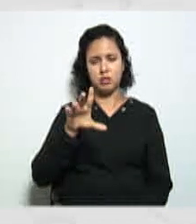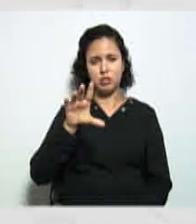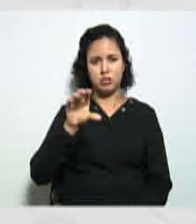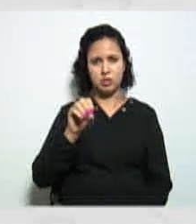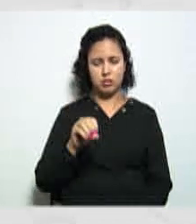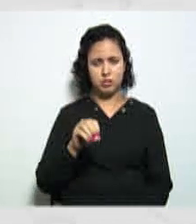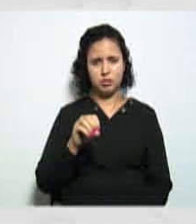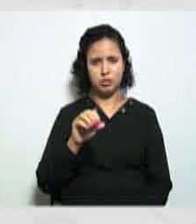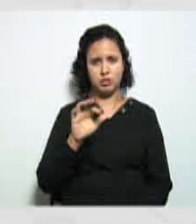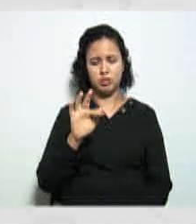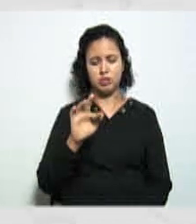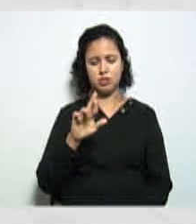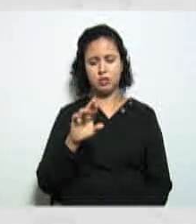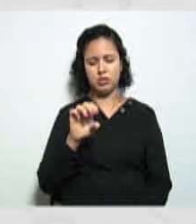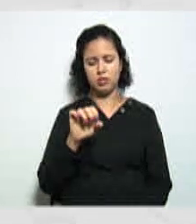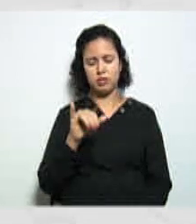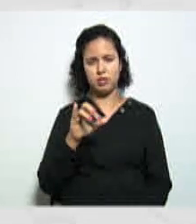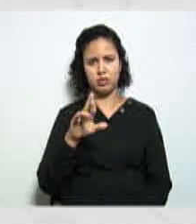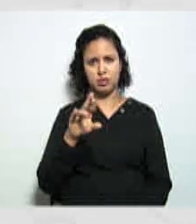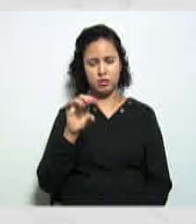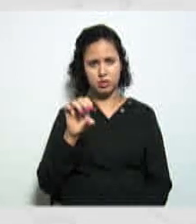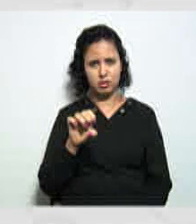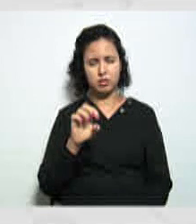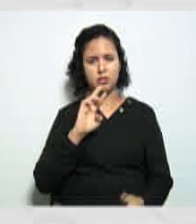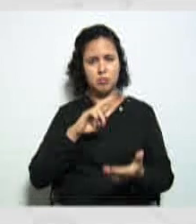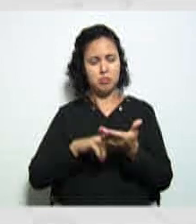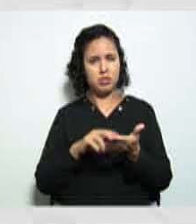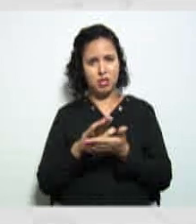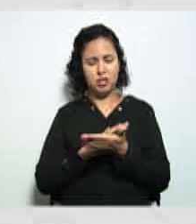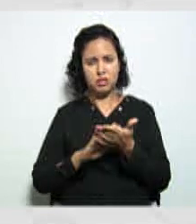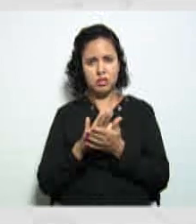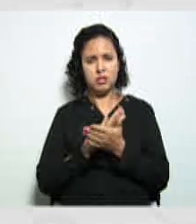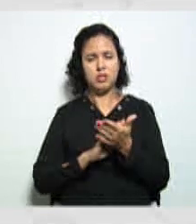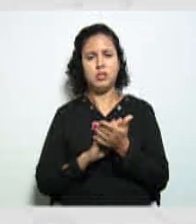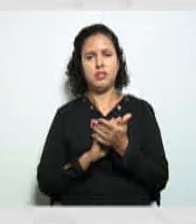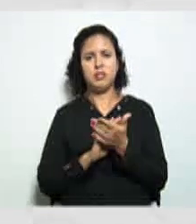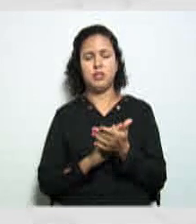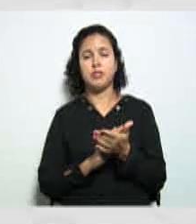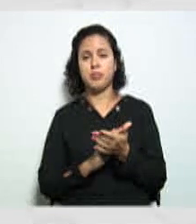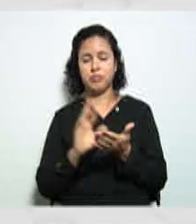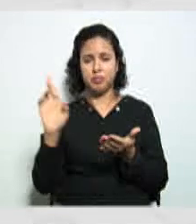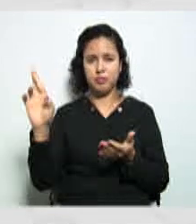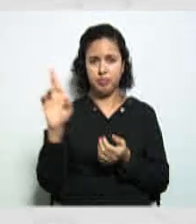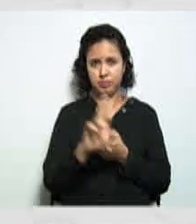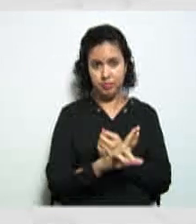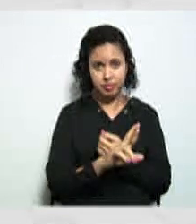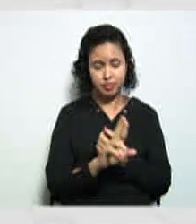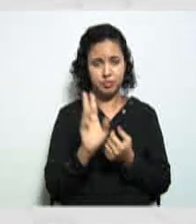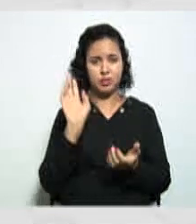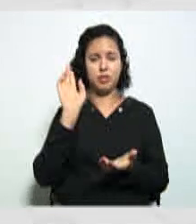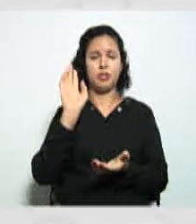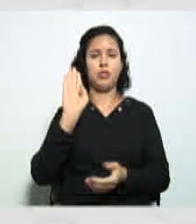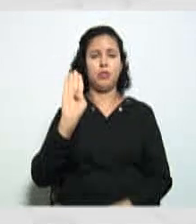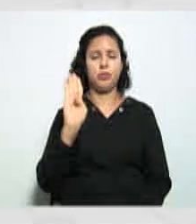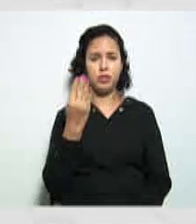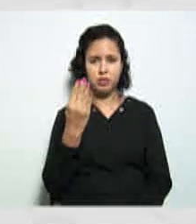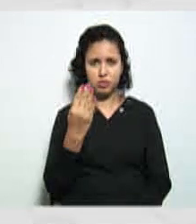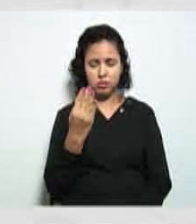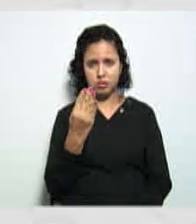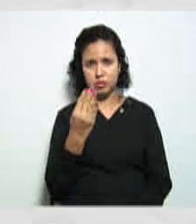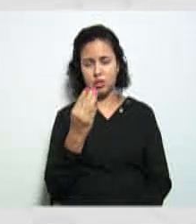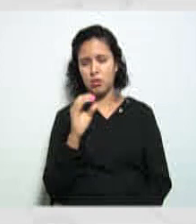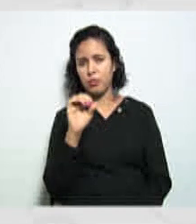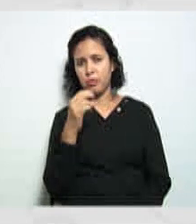é falso também. Paulo Freire e Santa Luzia falou que essa alternativa é falsa. Será que é falsa ou será que é